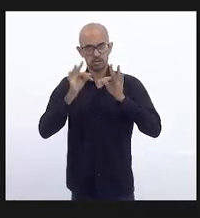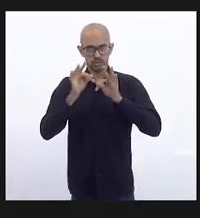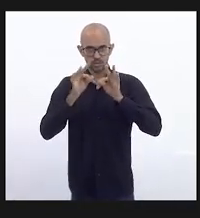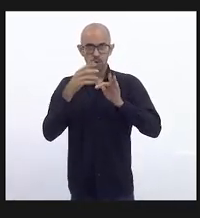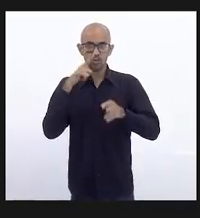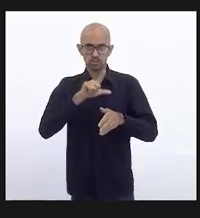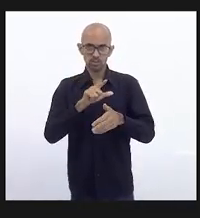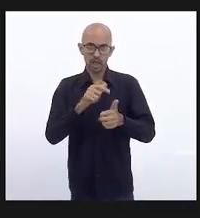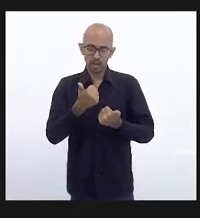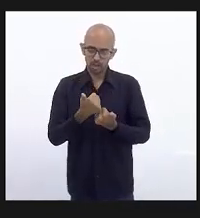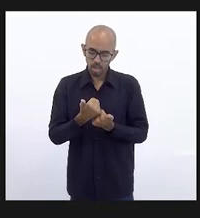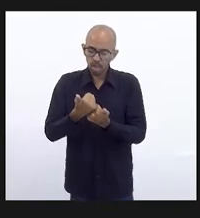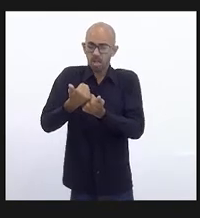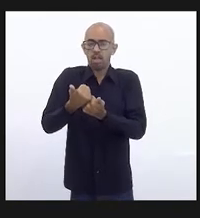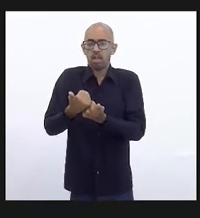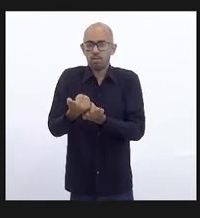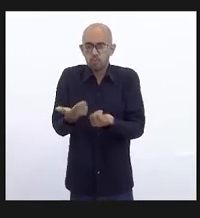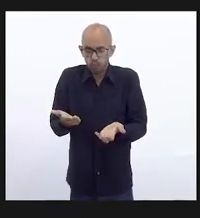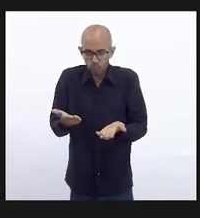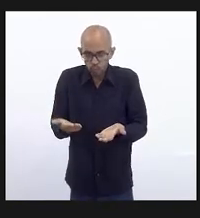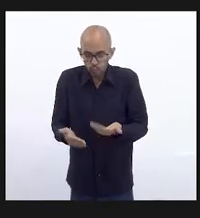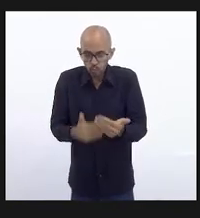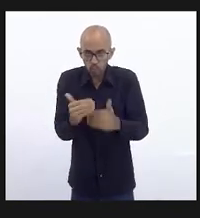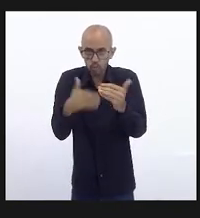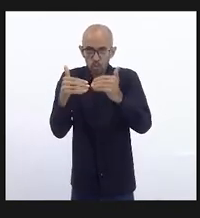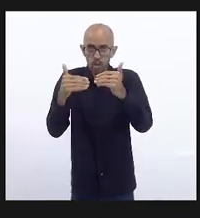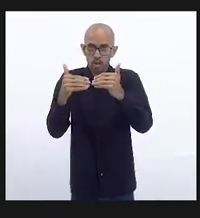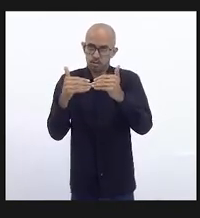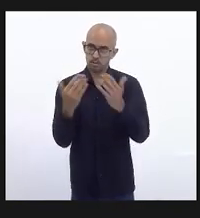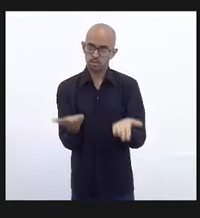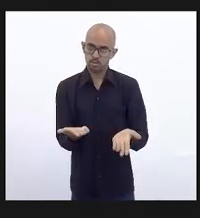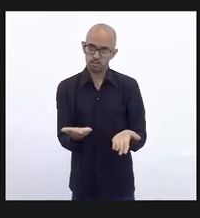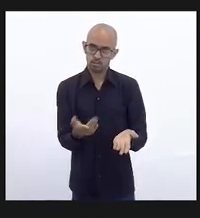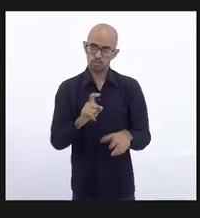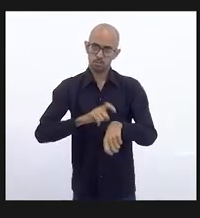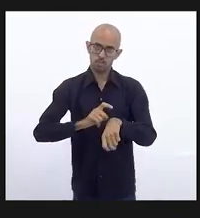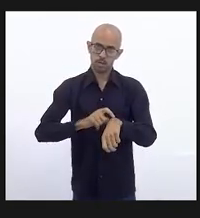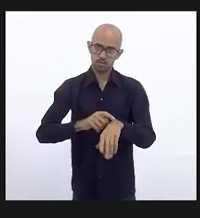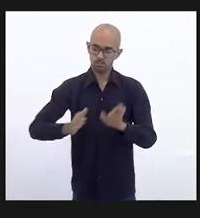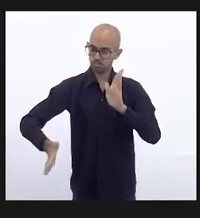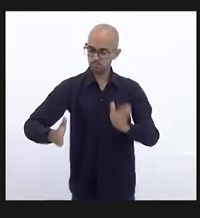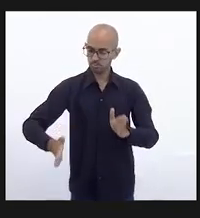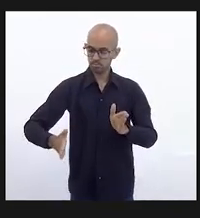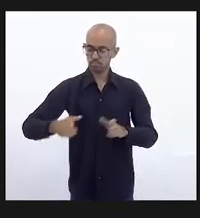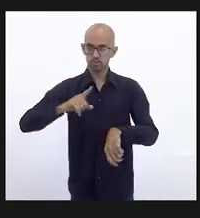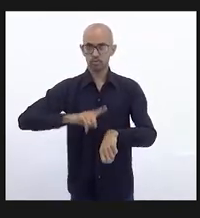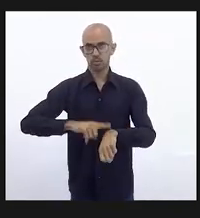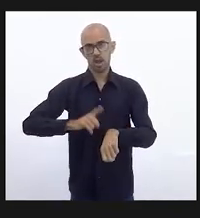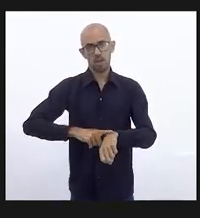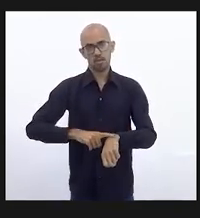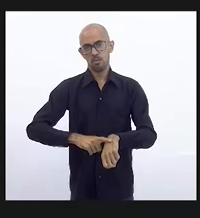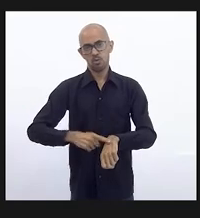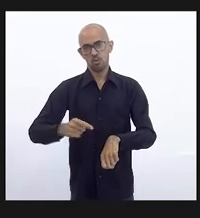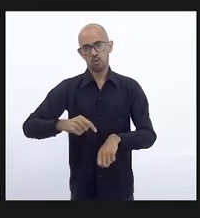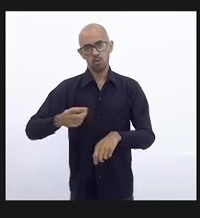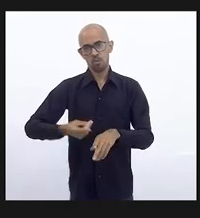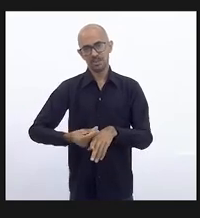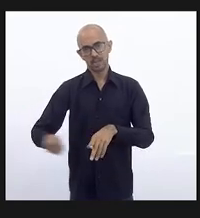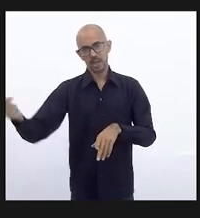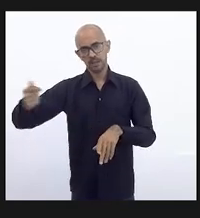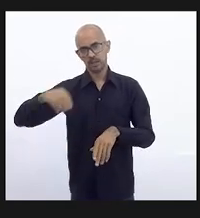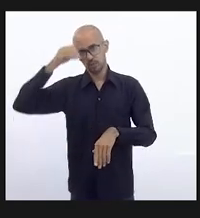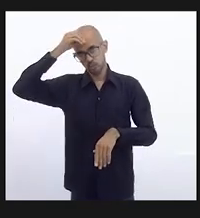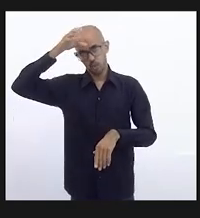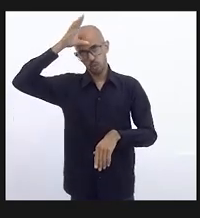minimamente pretensão de se desenvolver no médio e no longo prazo, sobrevive com uma fuga de cérebros desse tamanho? Isso